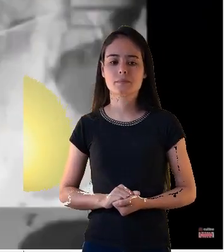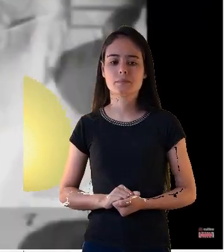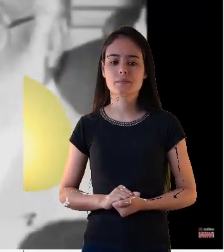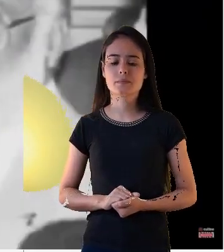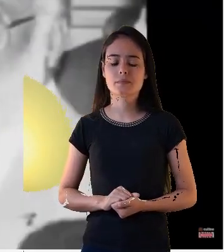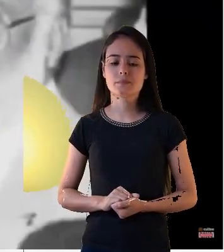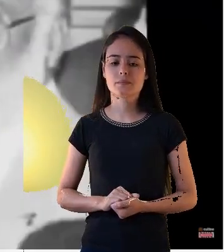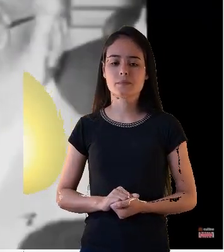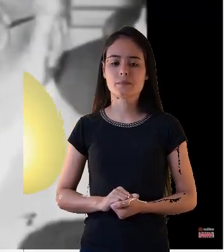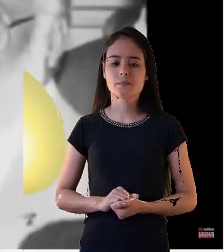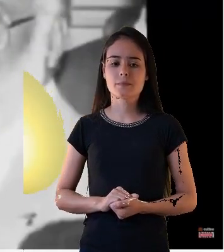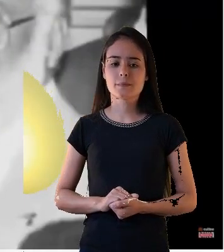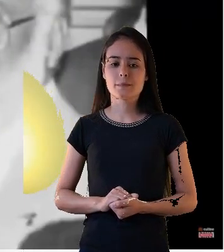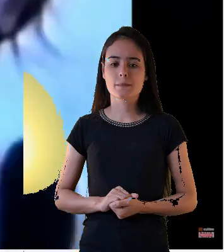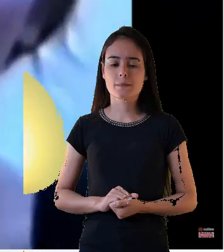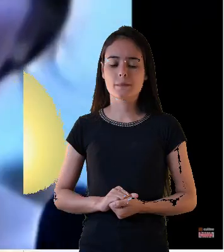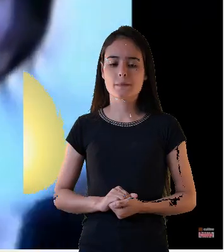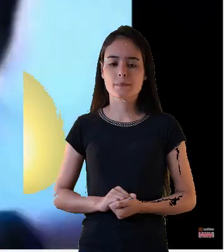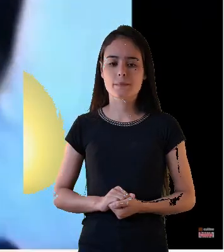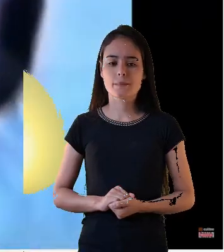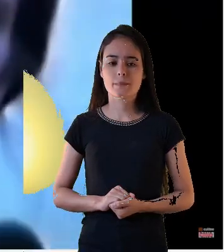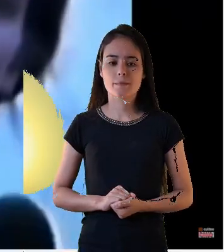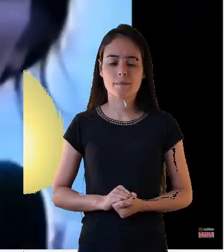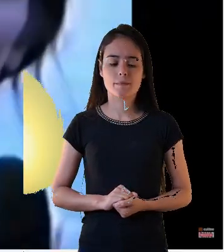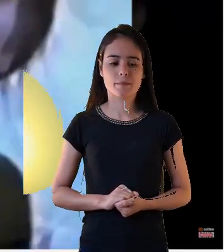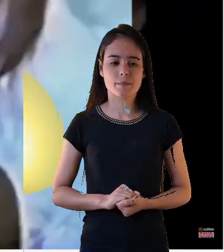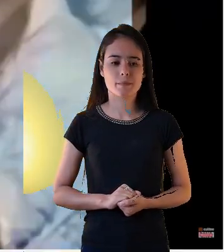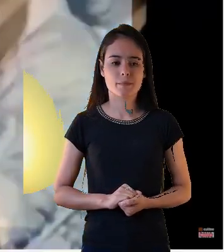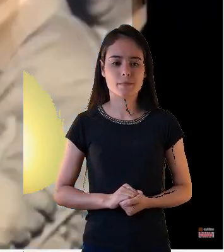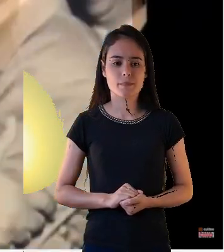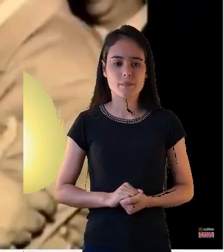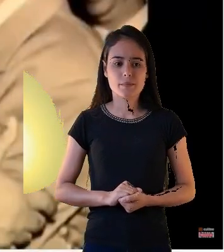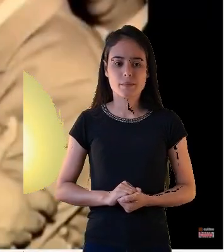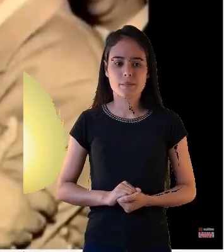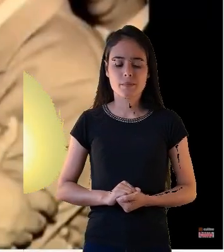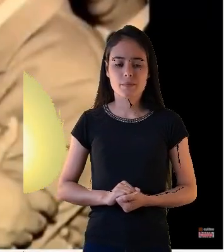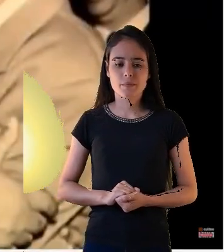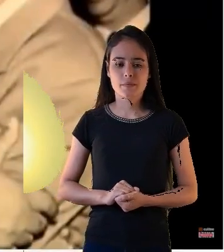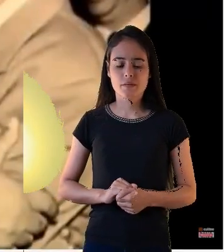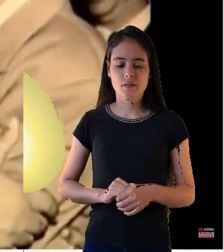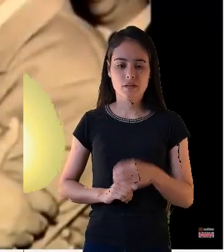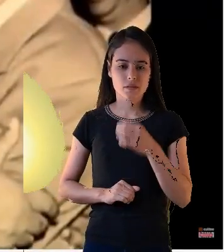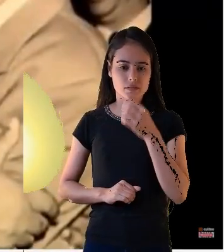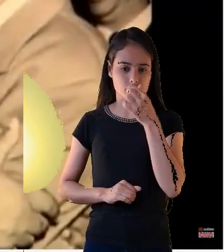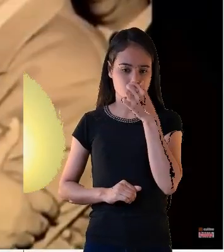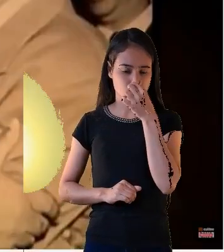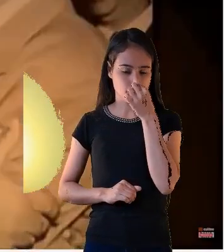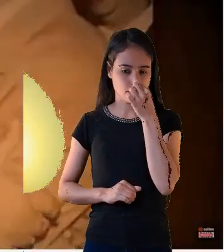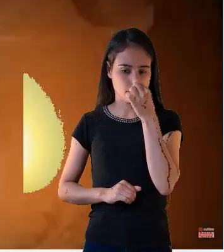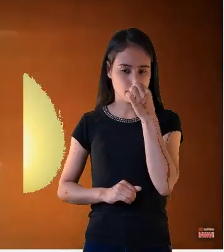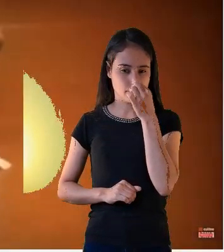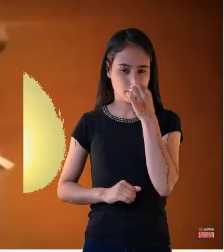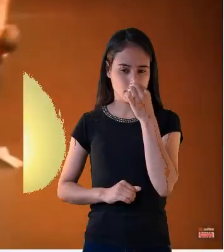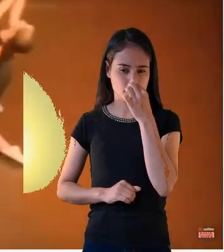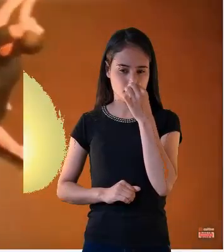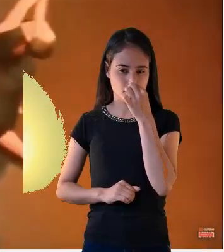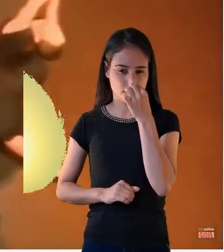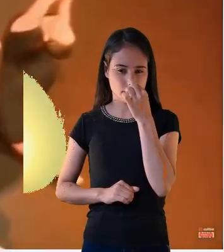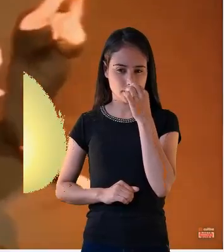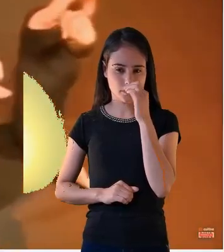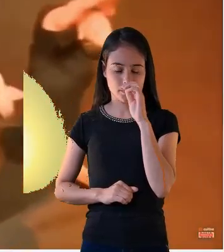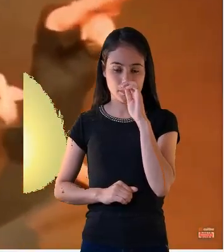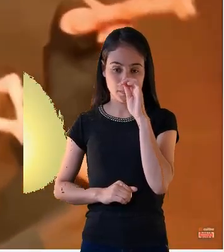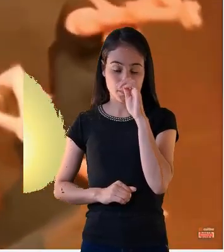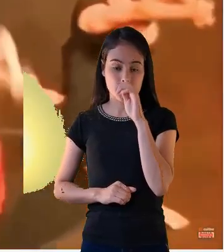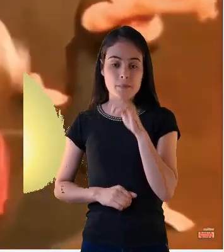negro. O legado do TEM está presente na conquista de políticas de igualdade racial e na ação de grupos de teatro negro